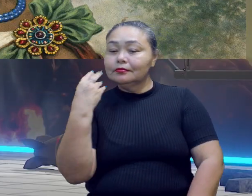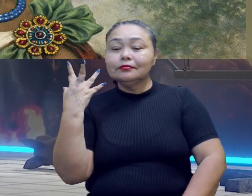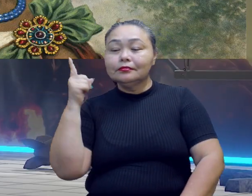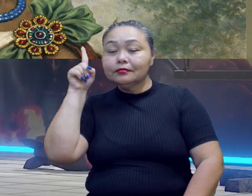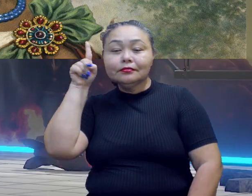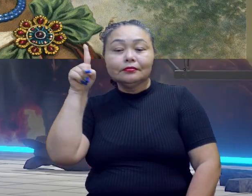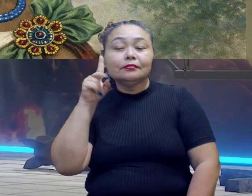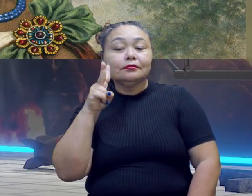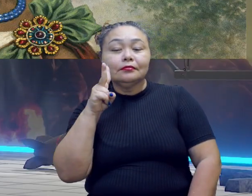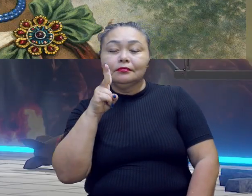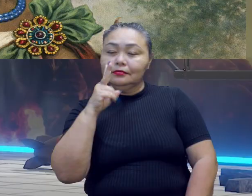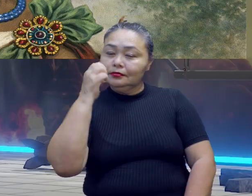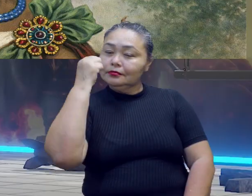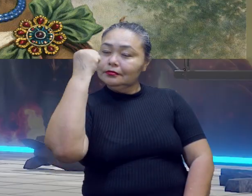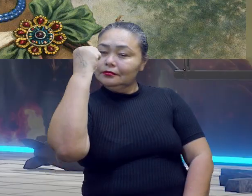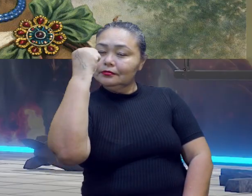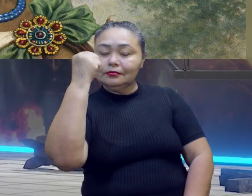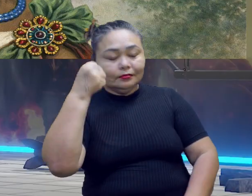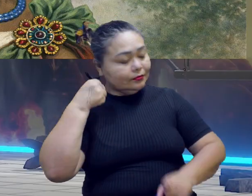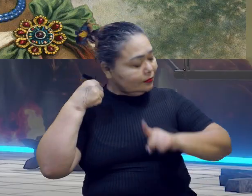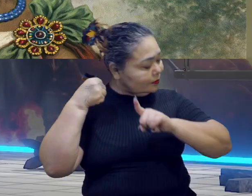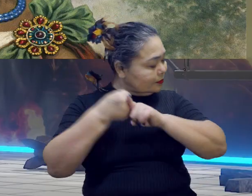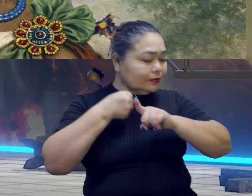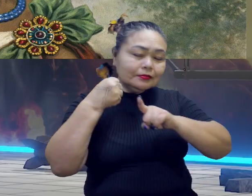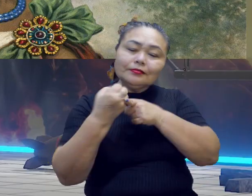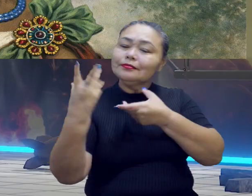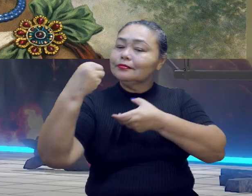sua fortaleza, a sua luta.